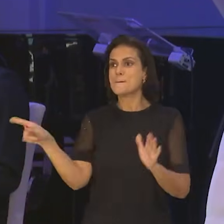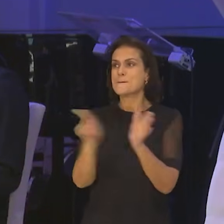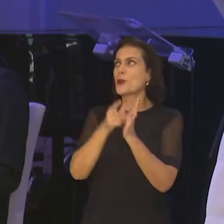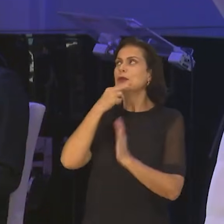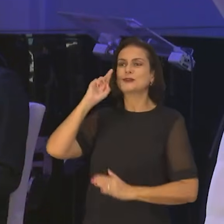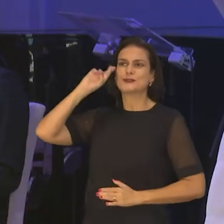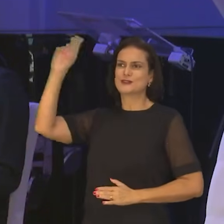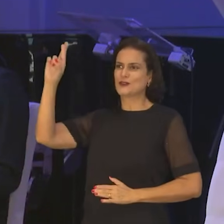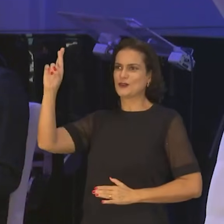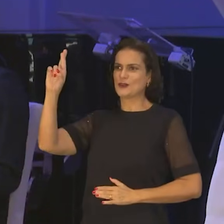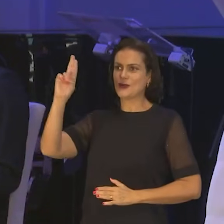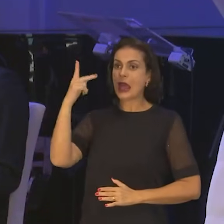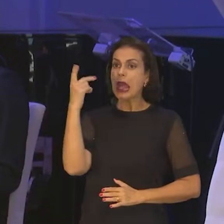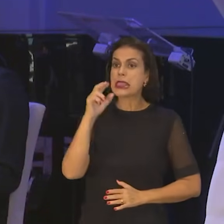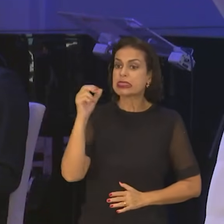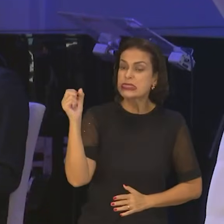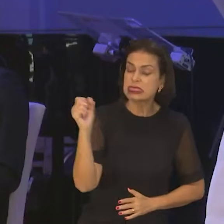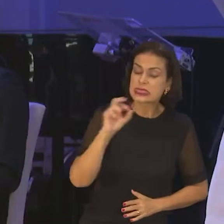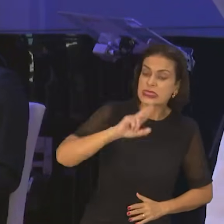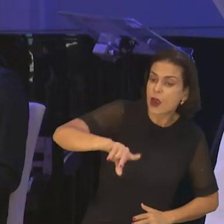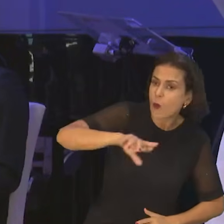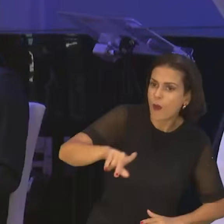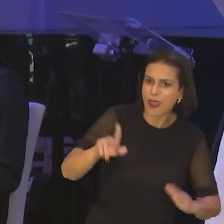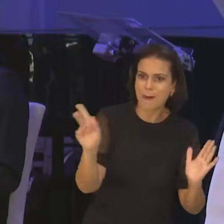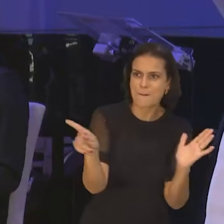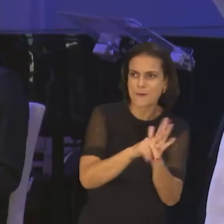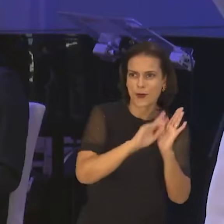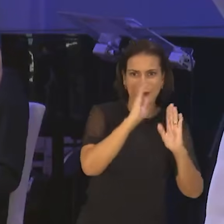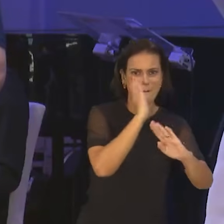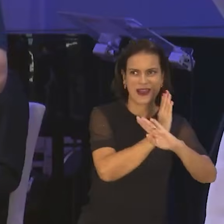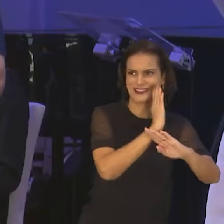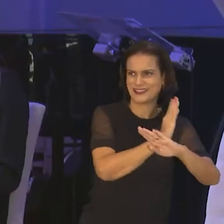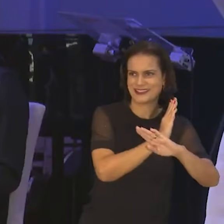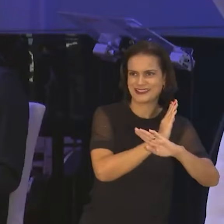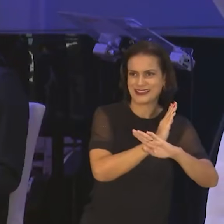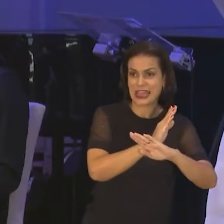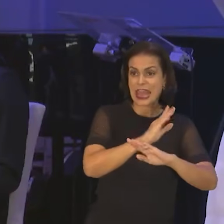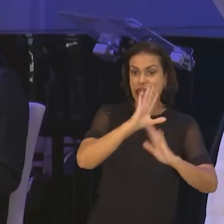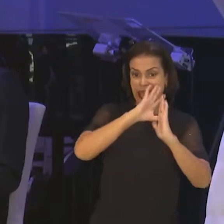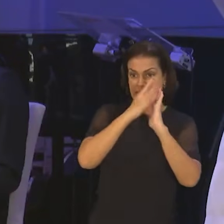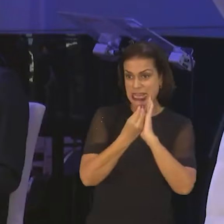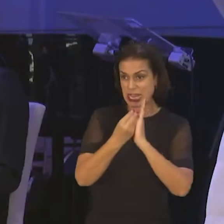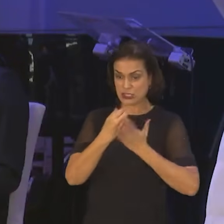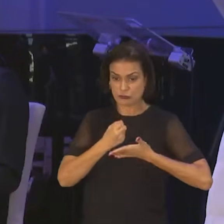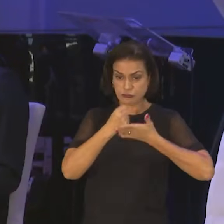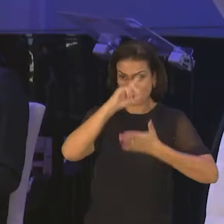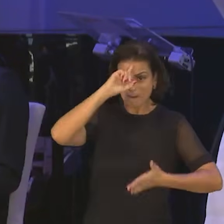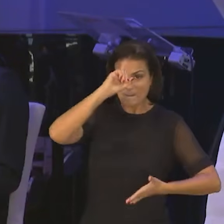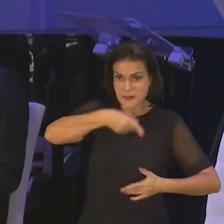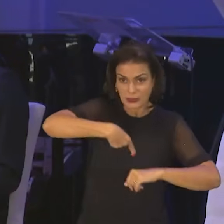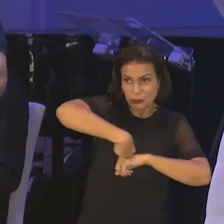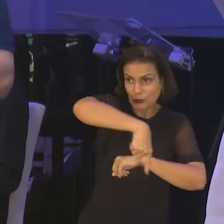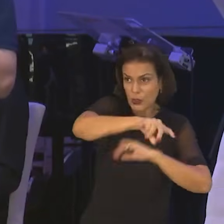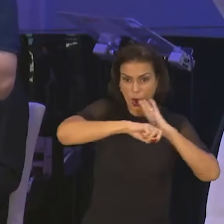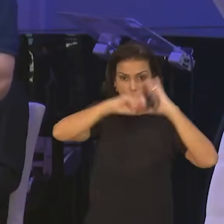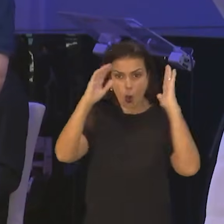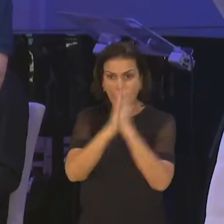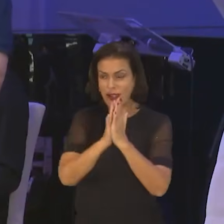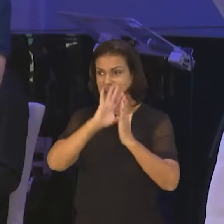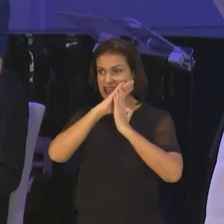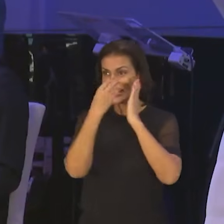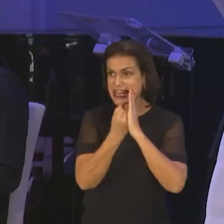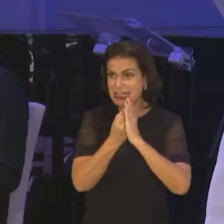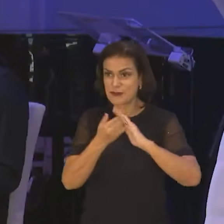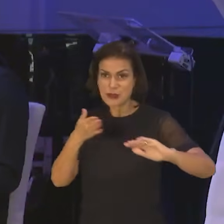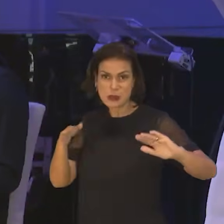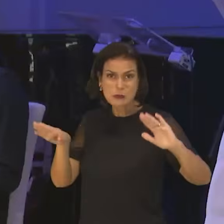Não é obra da junta, mas é obra da igreja, porque a igreja que envia, a igreja que sustenta, a igreja que ora. Para